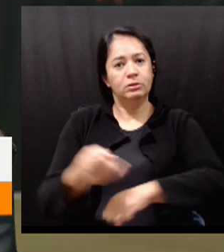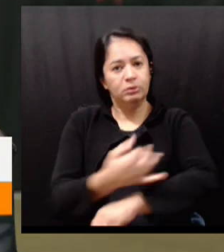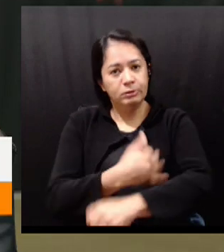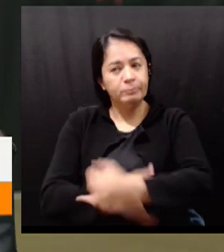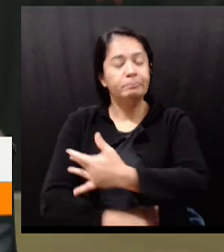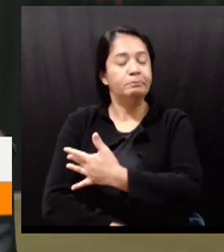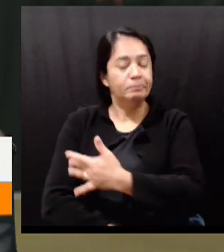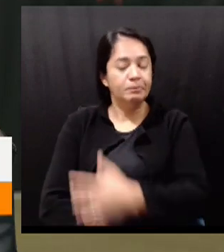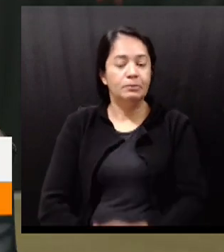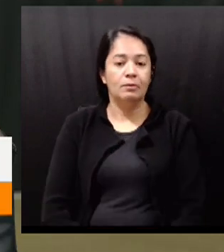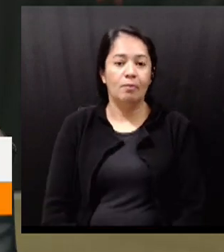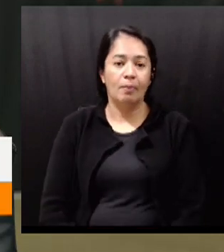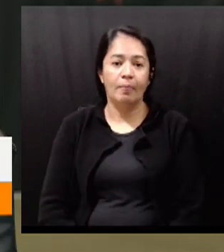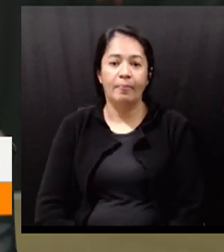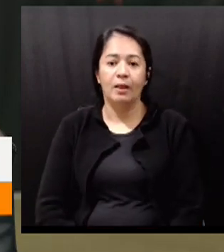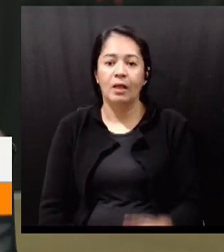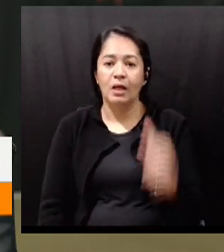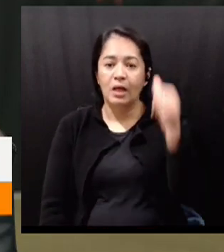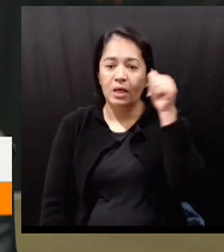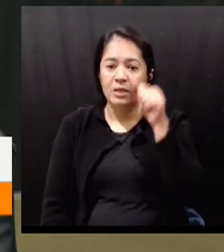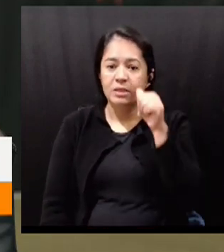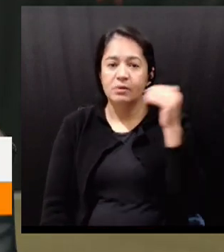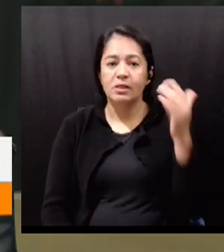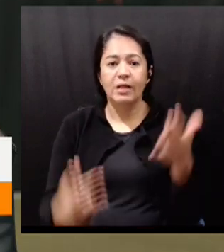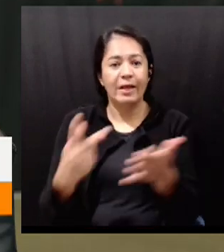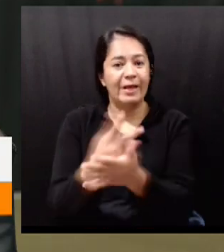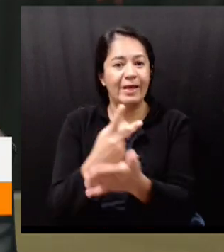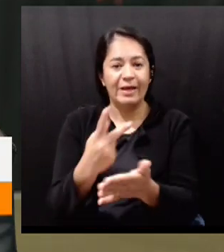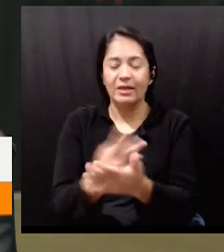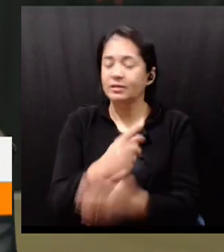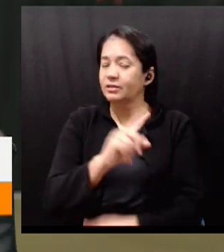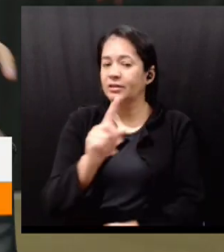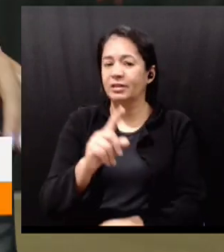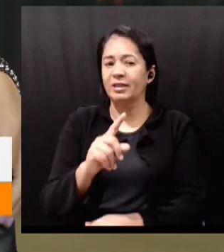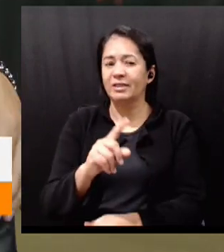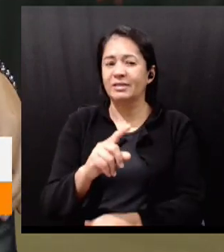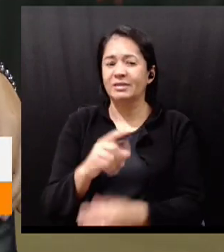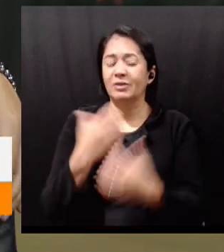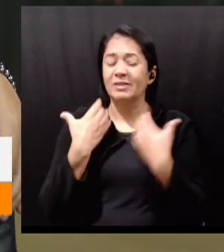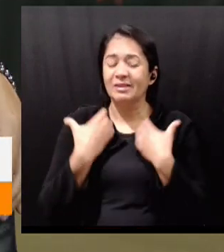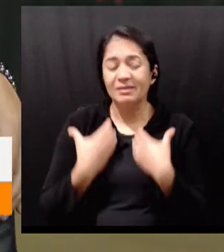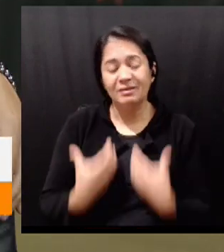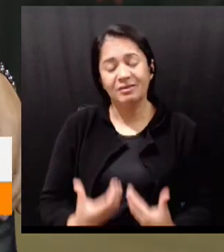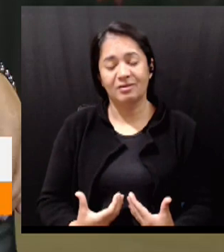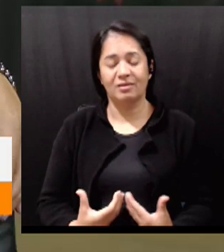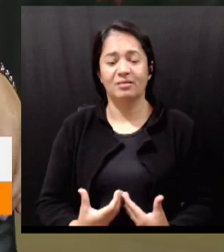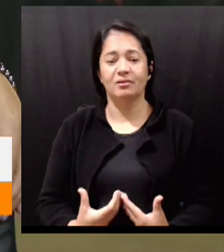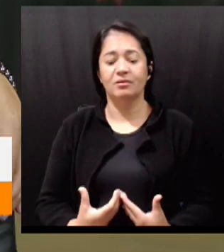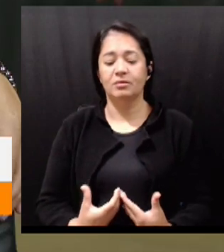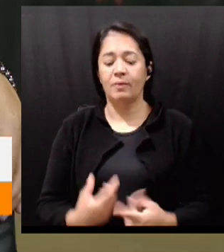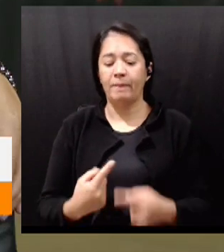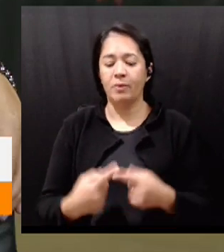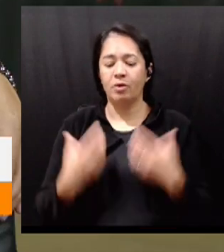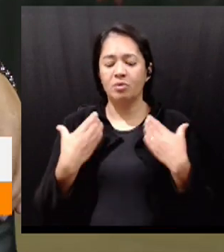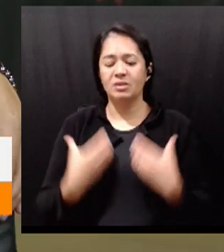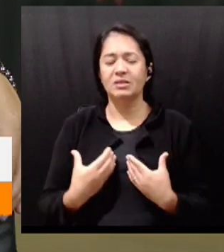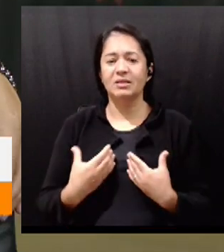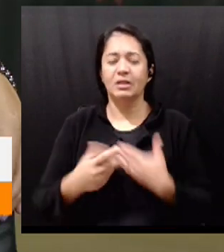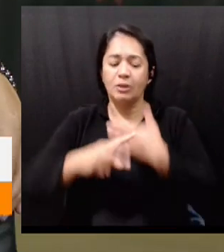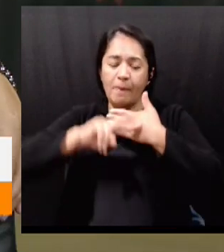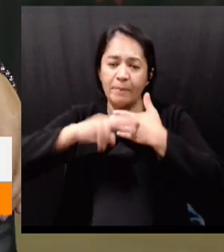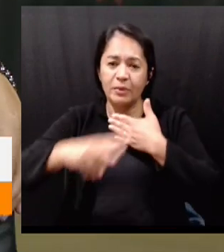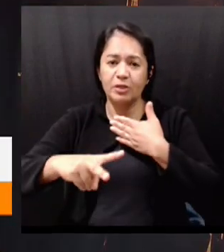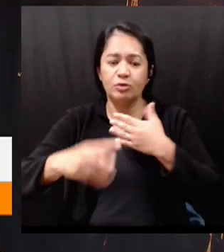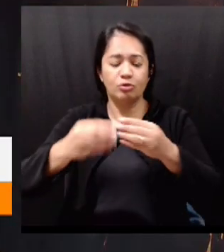não estão falhando, as mulheres estão sobrecarregadas, né. Essa sobrecarga ela vai afetar aí com a convivência com